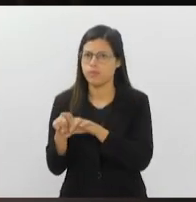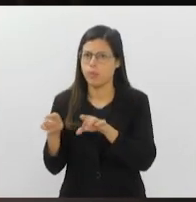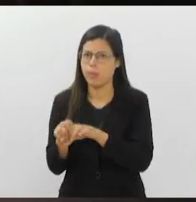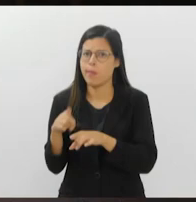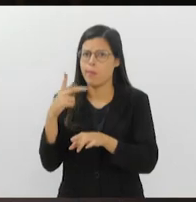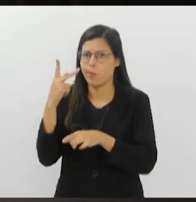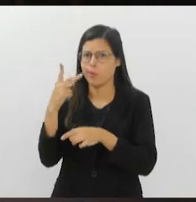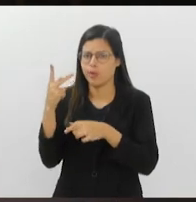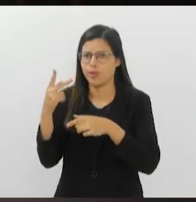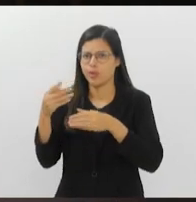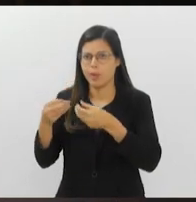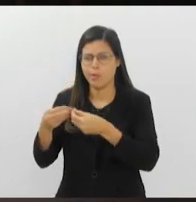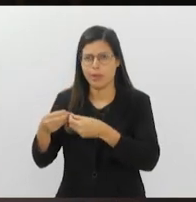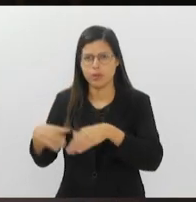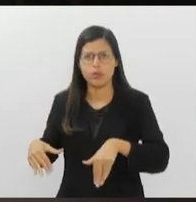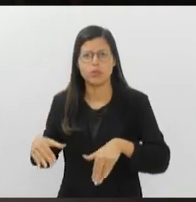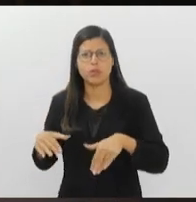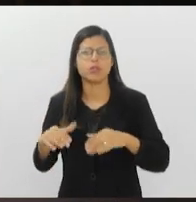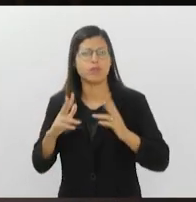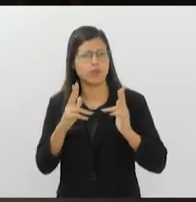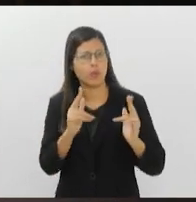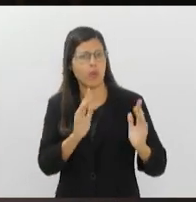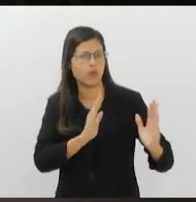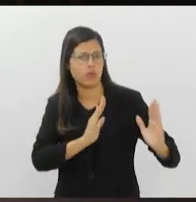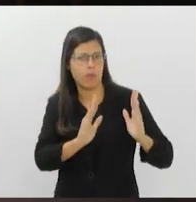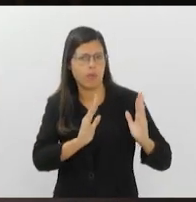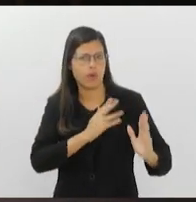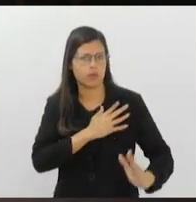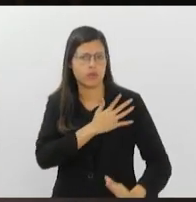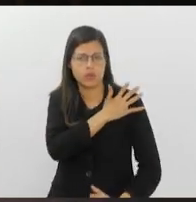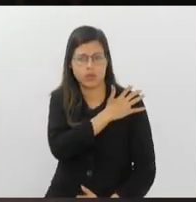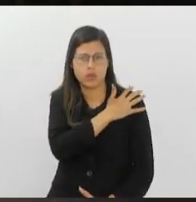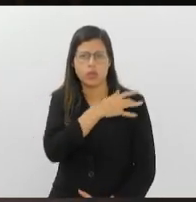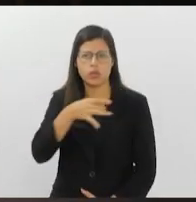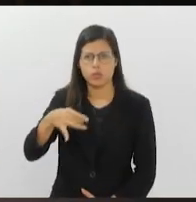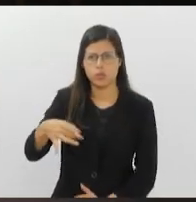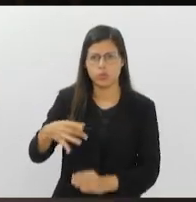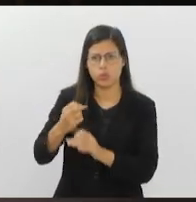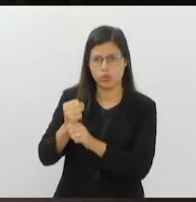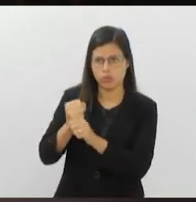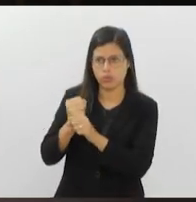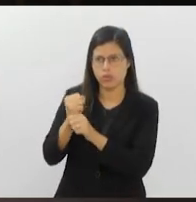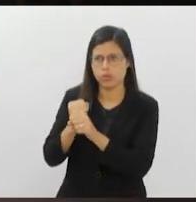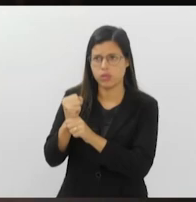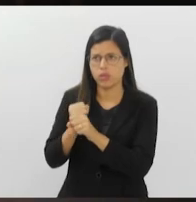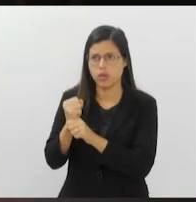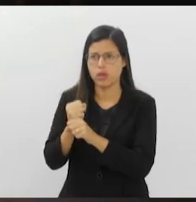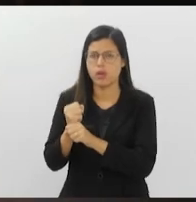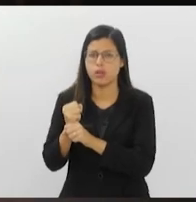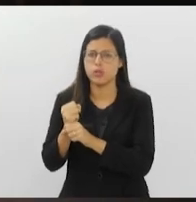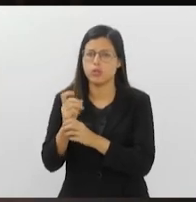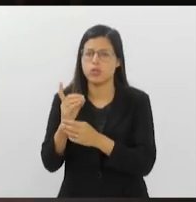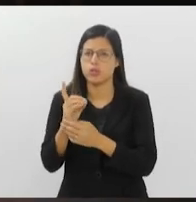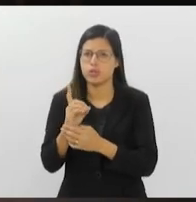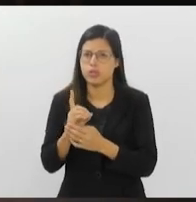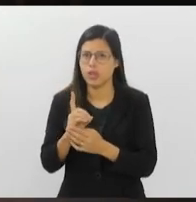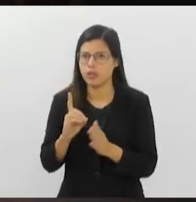nos próprios tempos da ditadura e como nos últimos anos da ascensão da ultradireita nesse